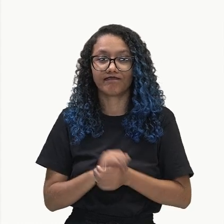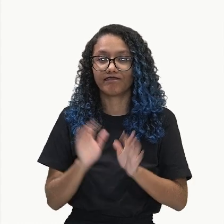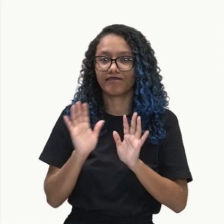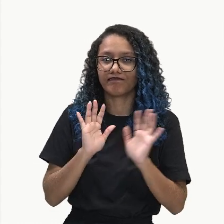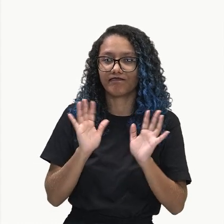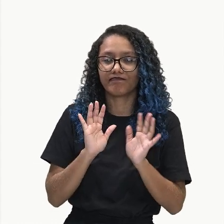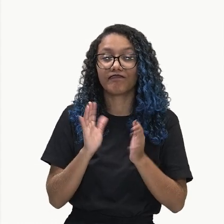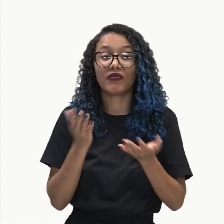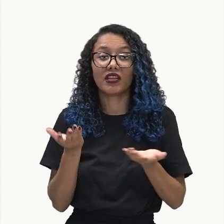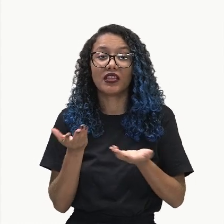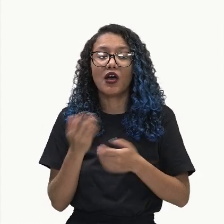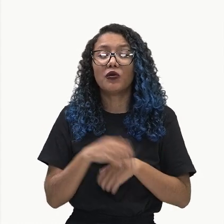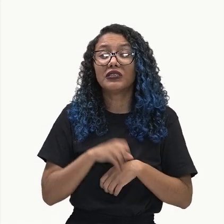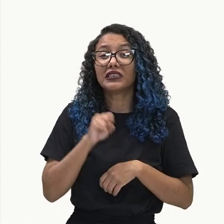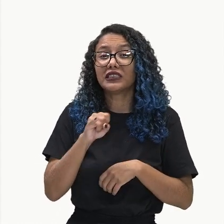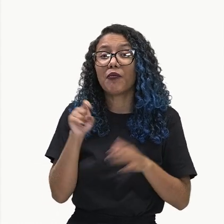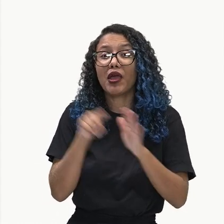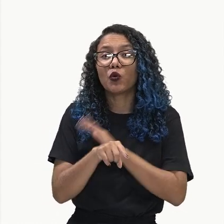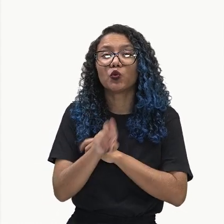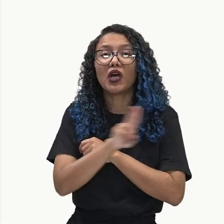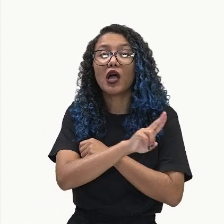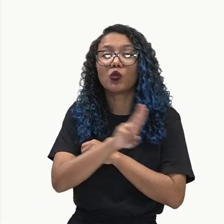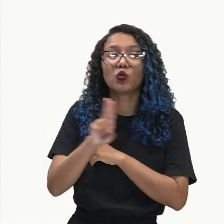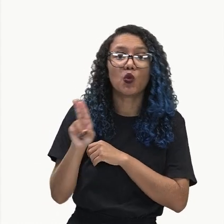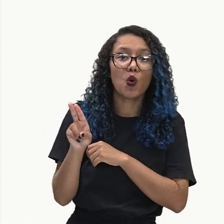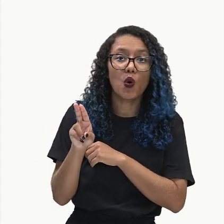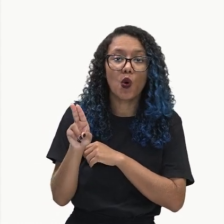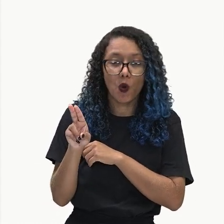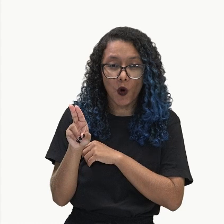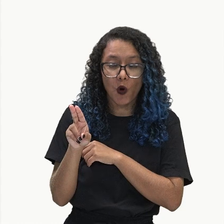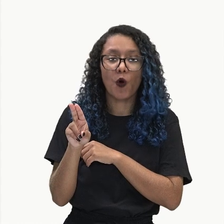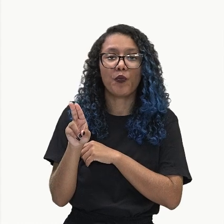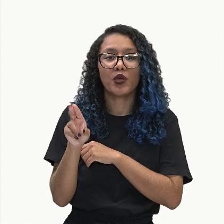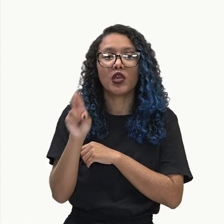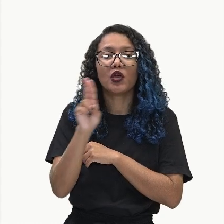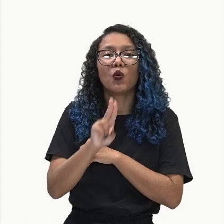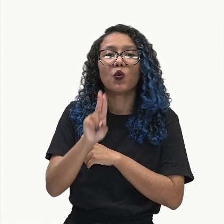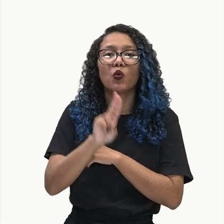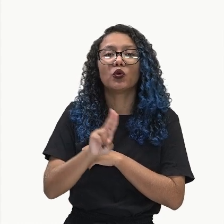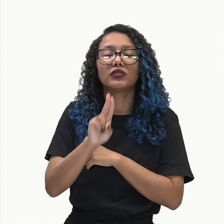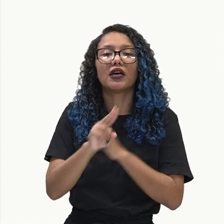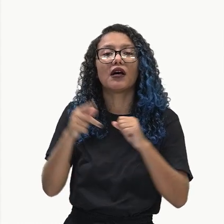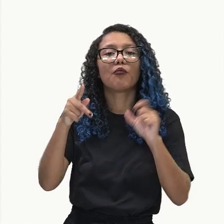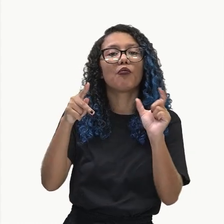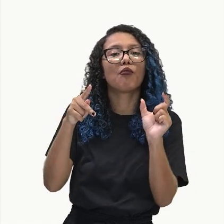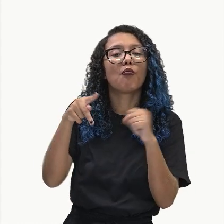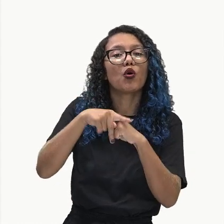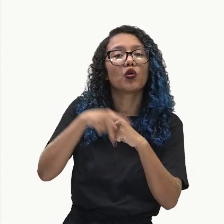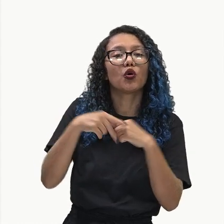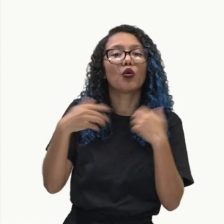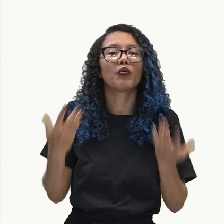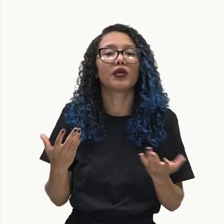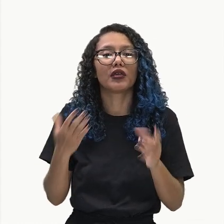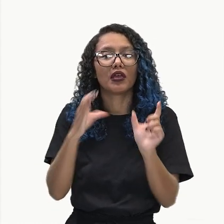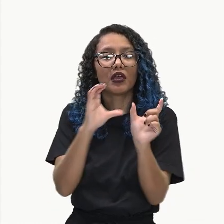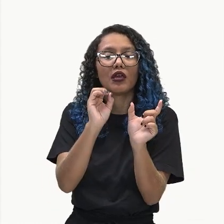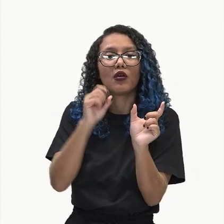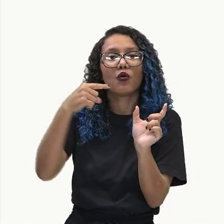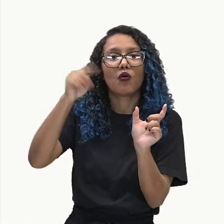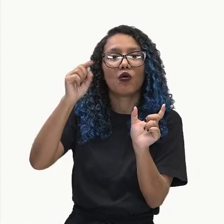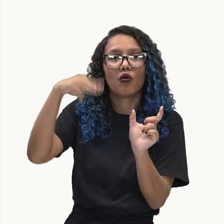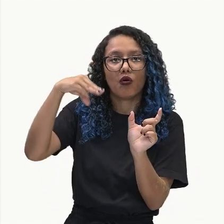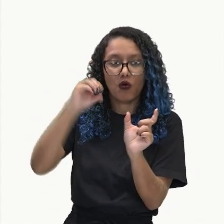quando quer saber o nome de alguém, qual é o pronome interrogativo utilizado? Como. Como é para